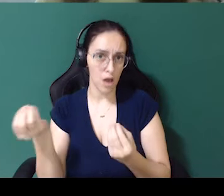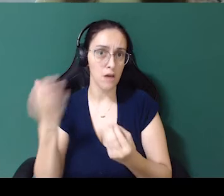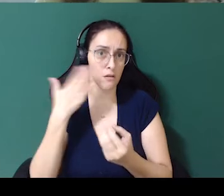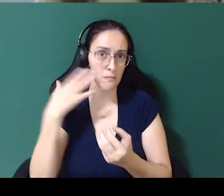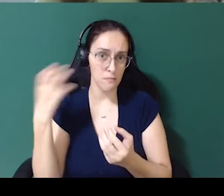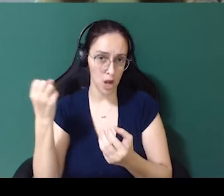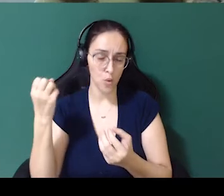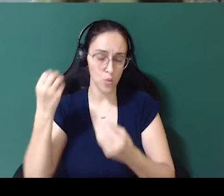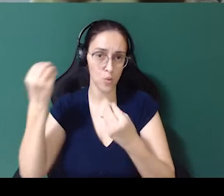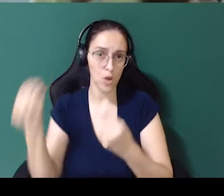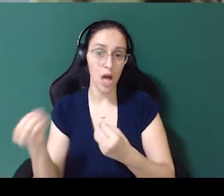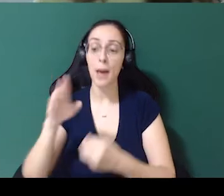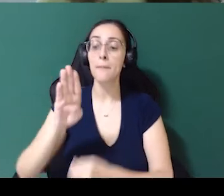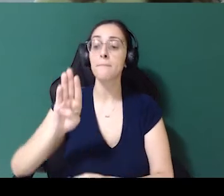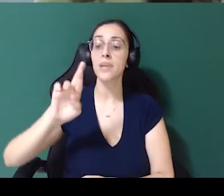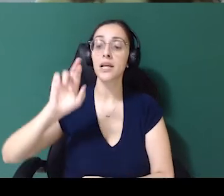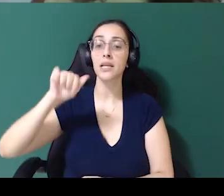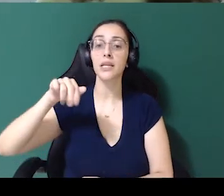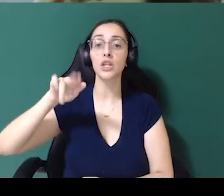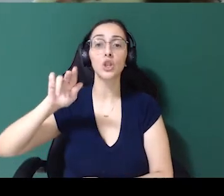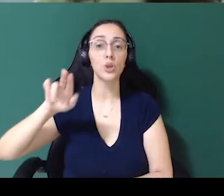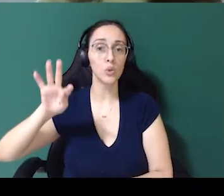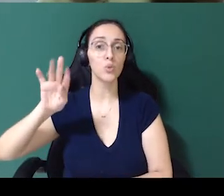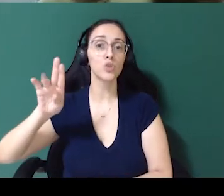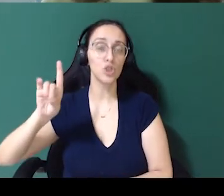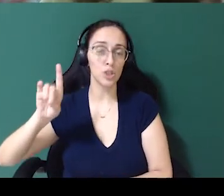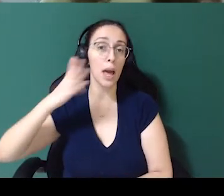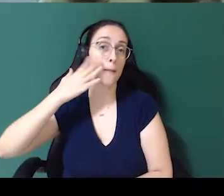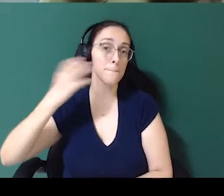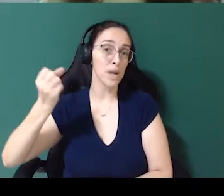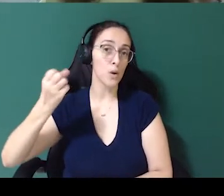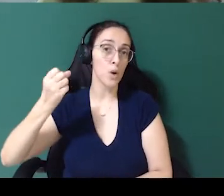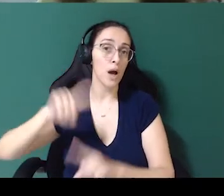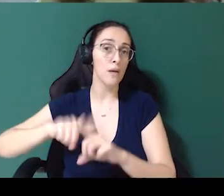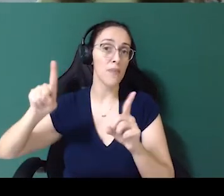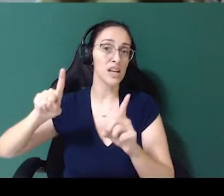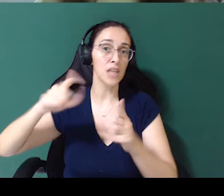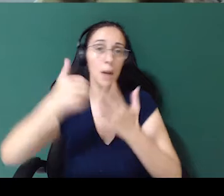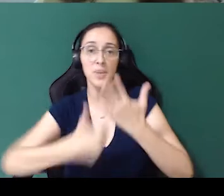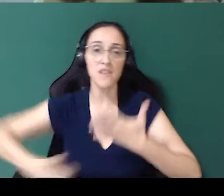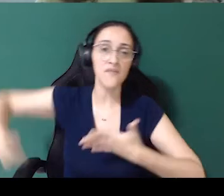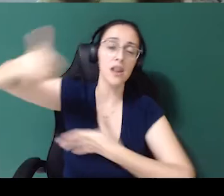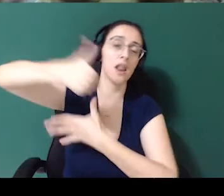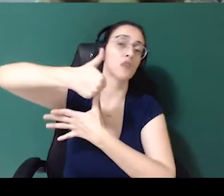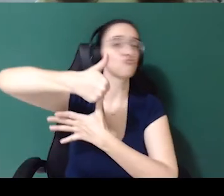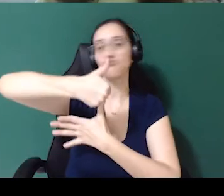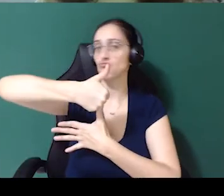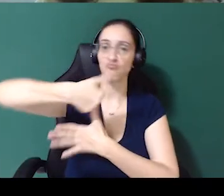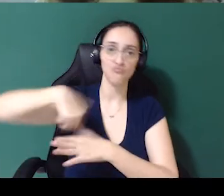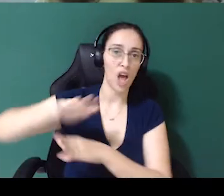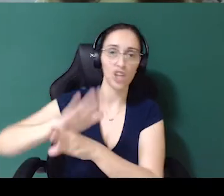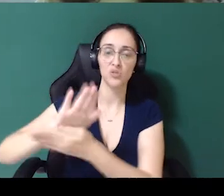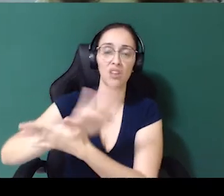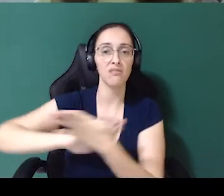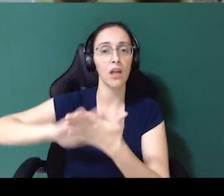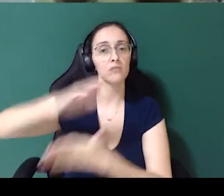branca, e a branquitude é uma pessoa branca que não utiliza do seu privilégio para contribuir em